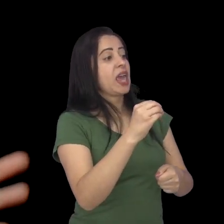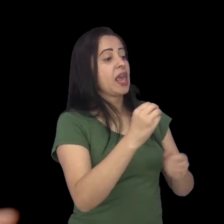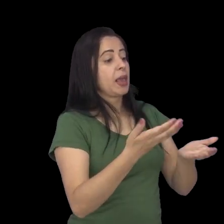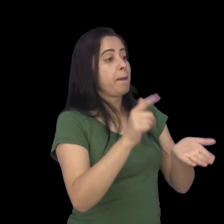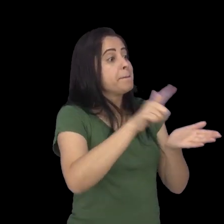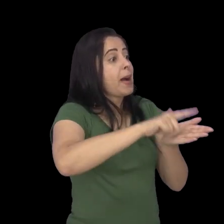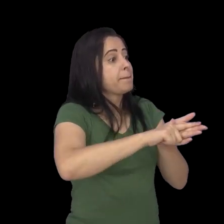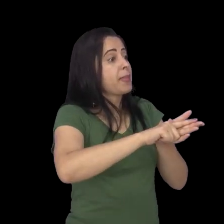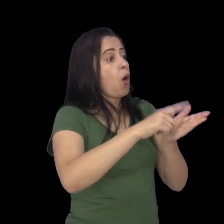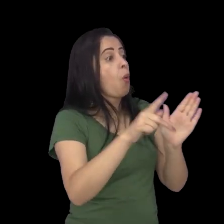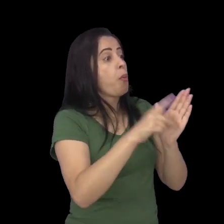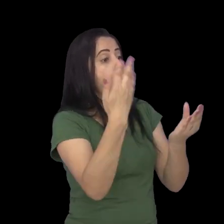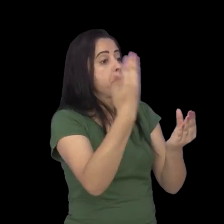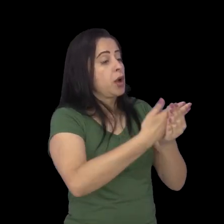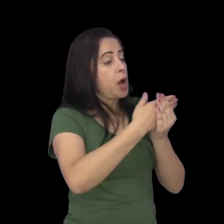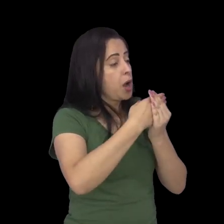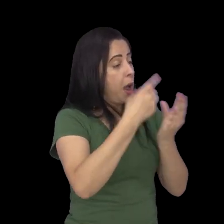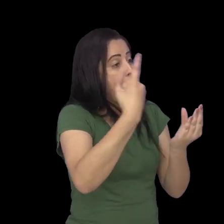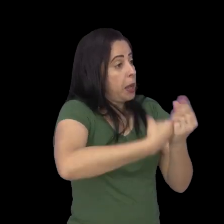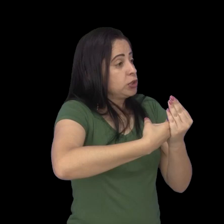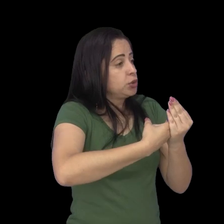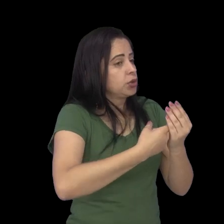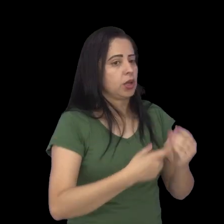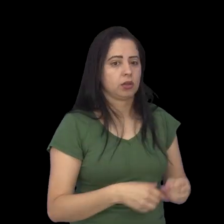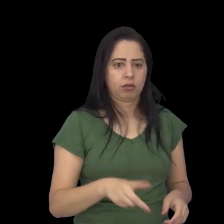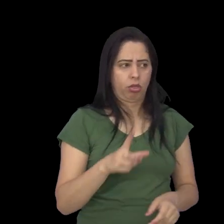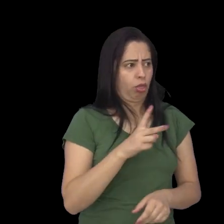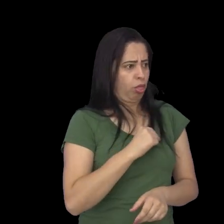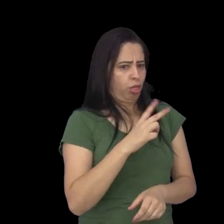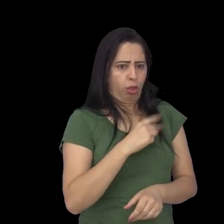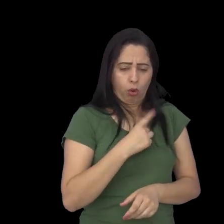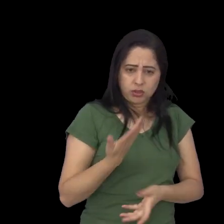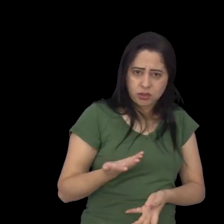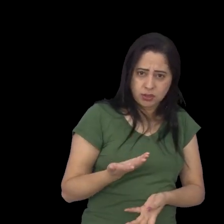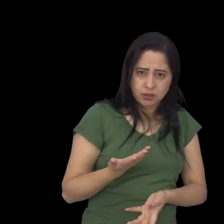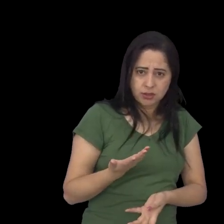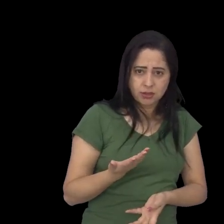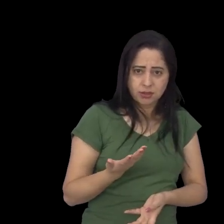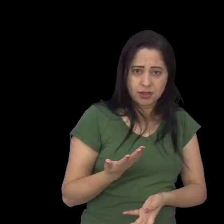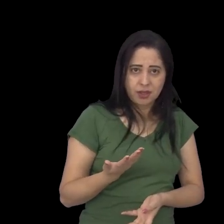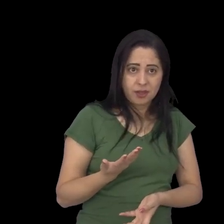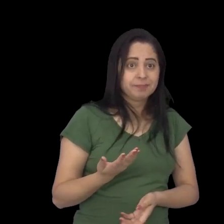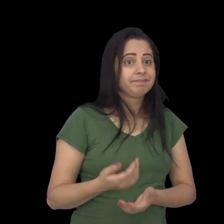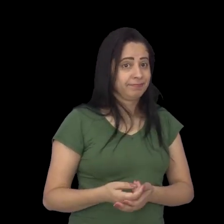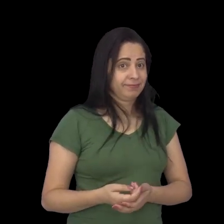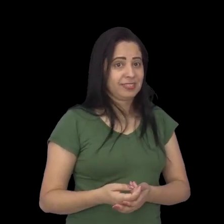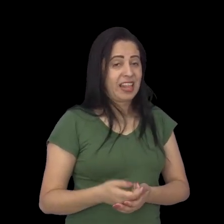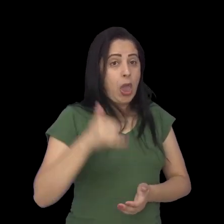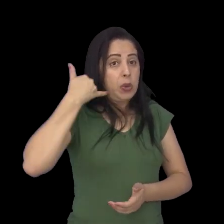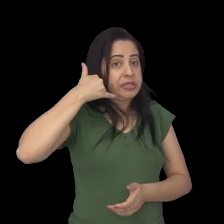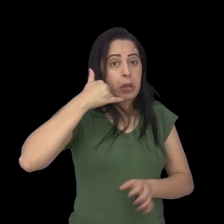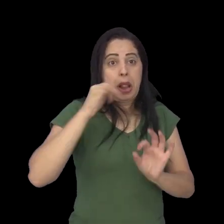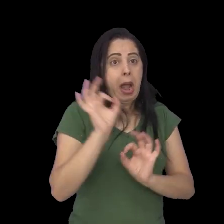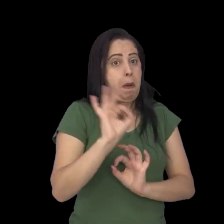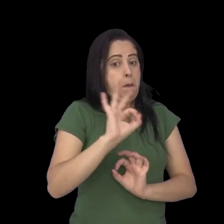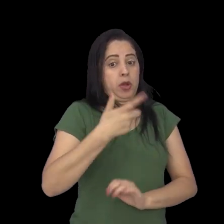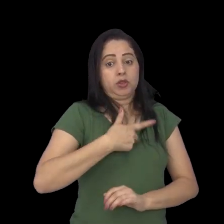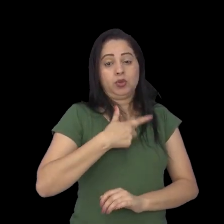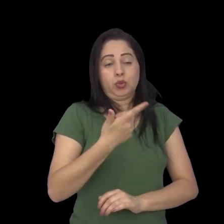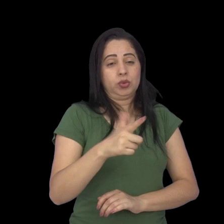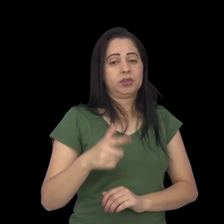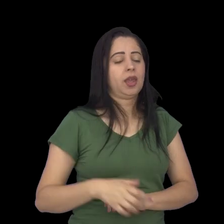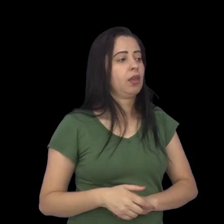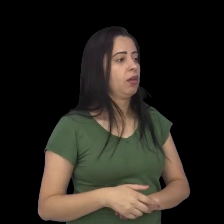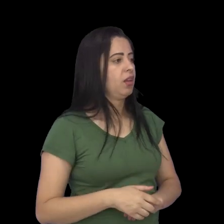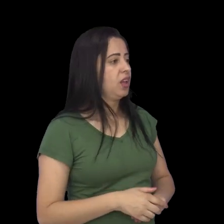ficou extremamente assustado e falou assim, nossa, tudo isso? Você vê que eu tinha que ir lá, não tinha nem celular, hein? Eu falei, tudo isso.